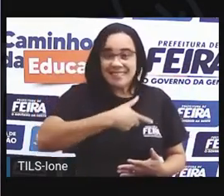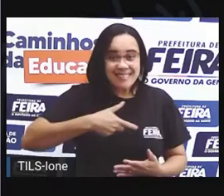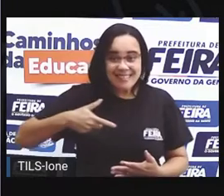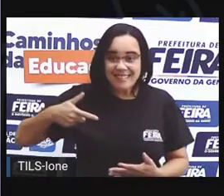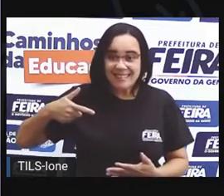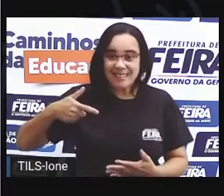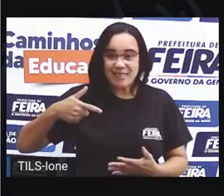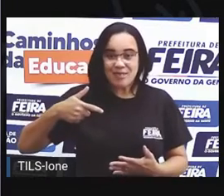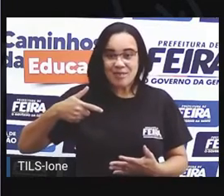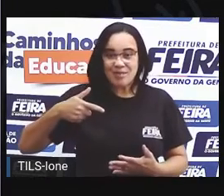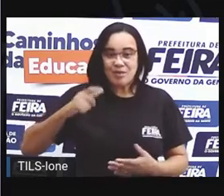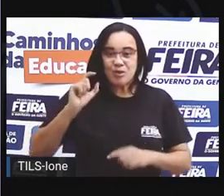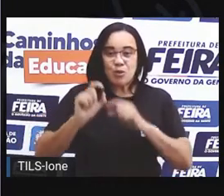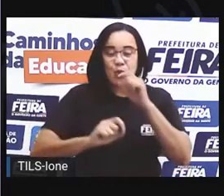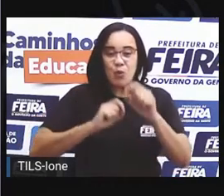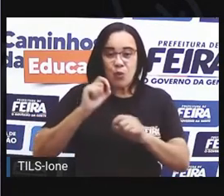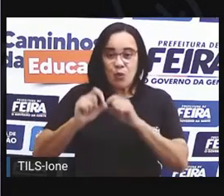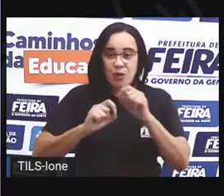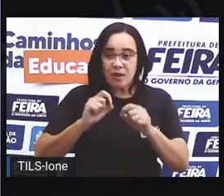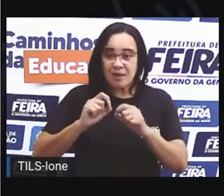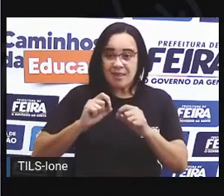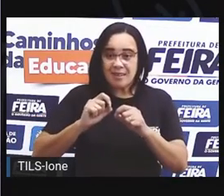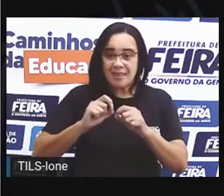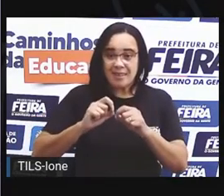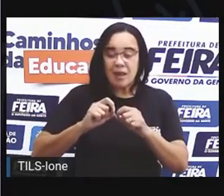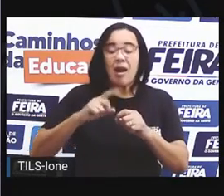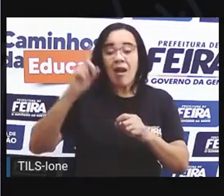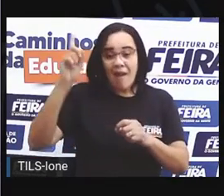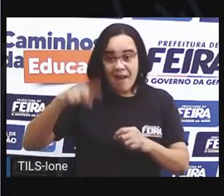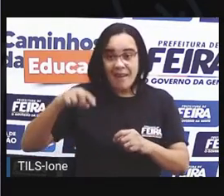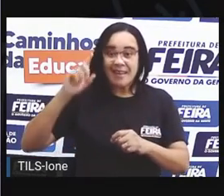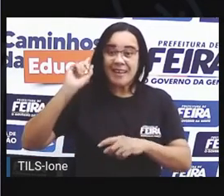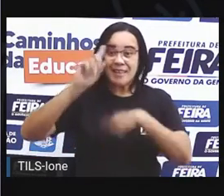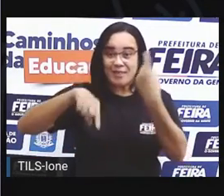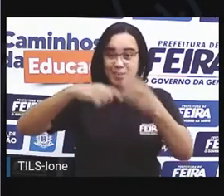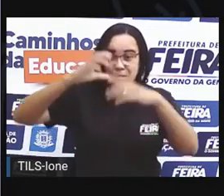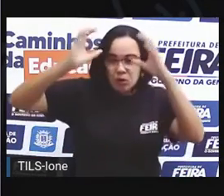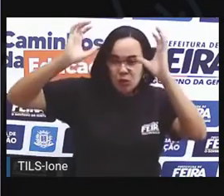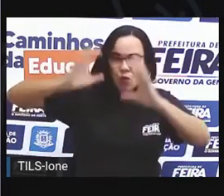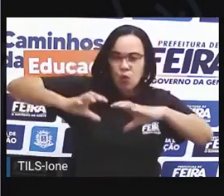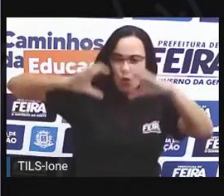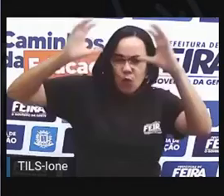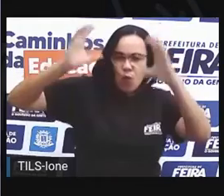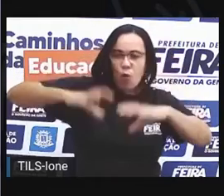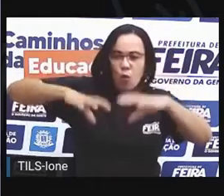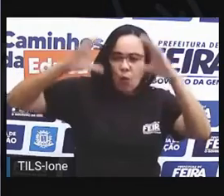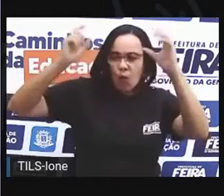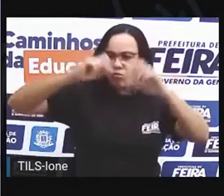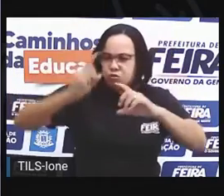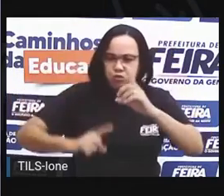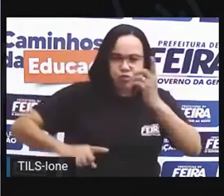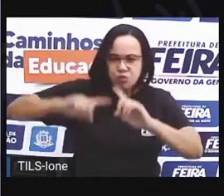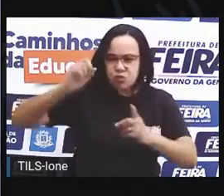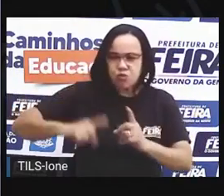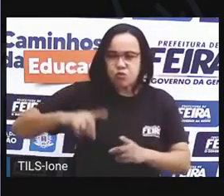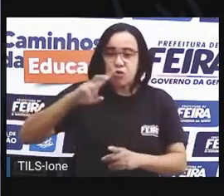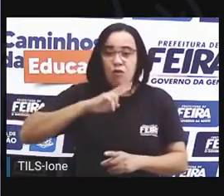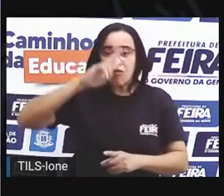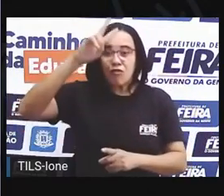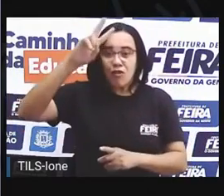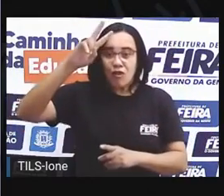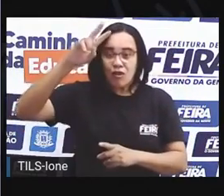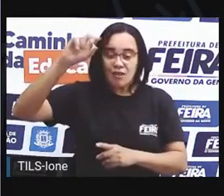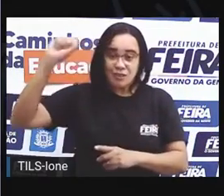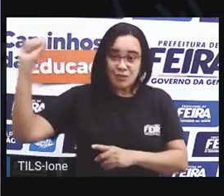que, logo depois de uma grande tempestade, aparece um dia de